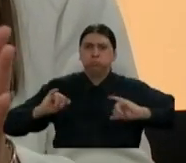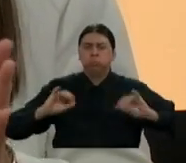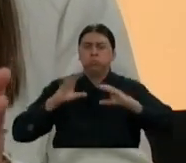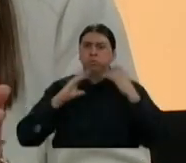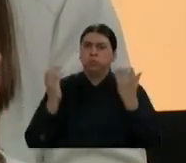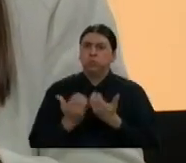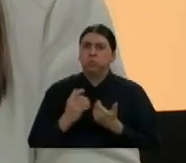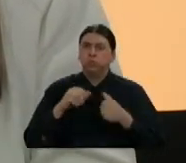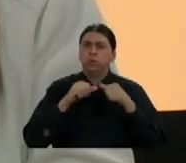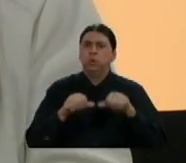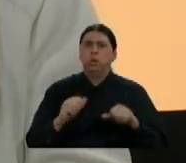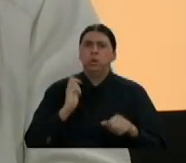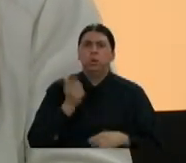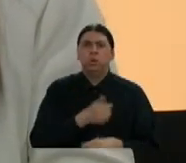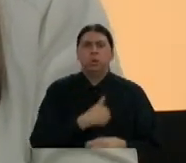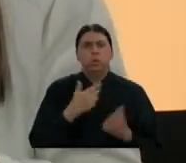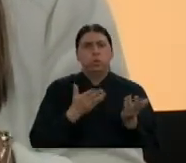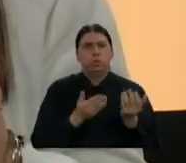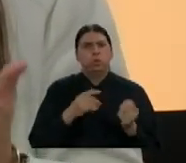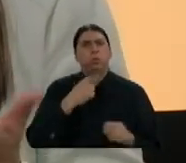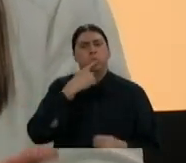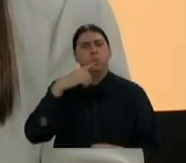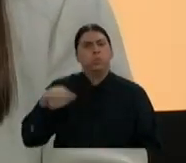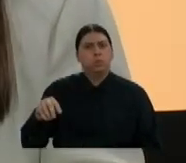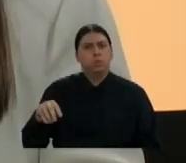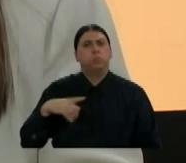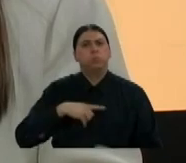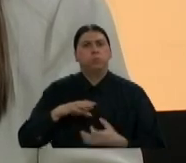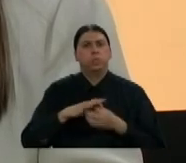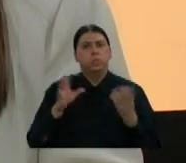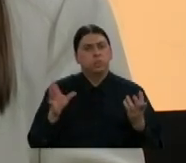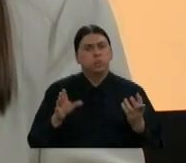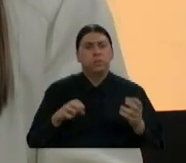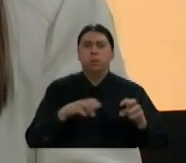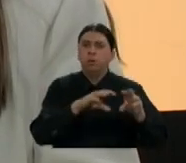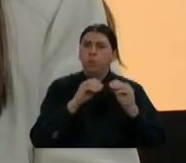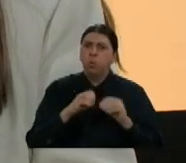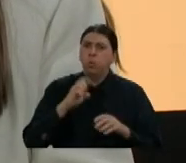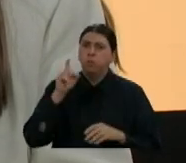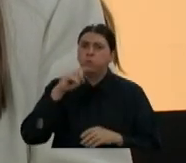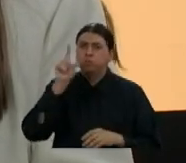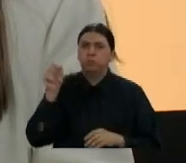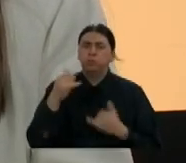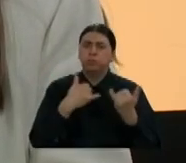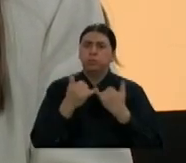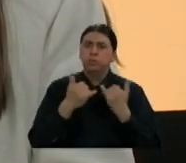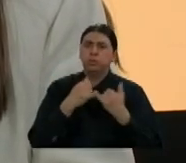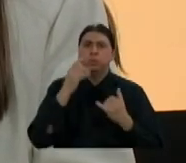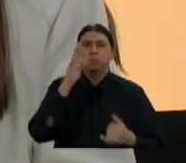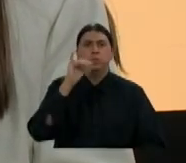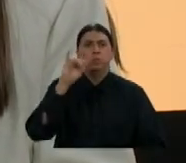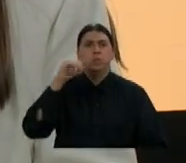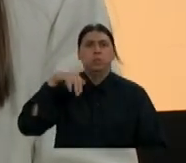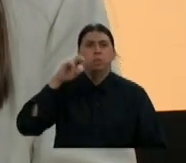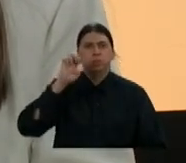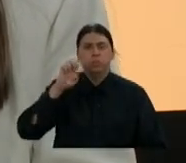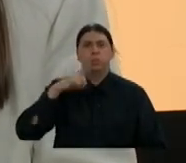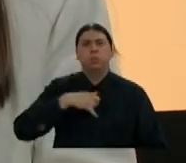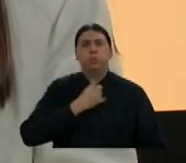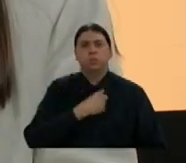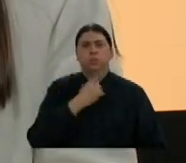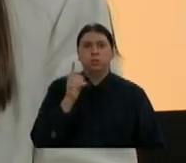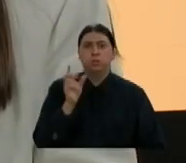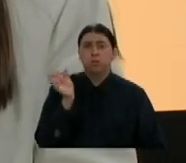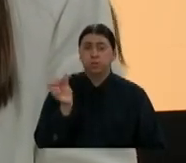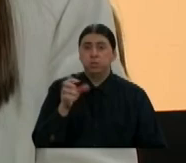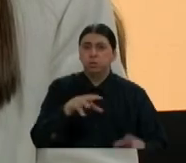temos a criança nasceu de um adolescente a disponibilização então por exemplo a taiane a kayani ela tem 16 anos e